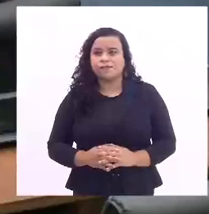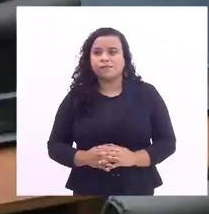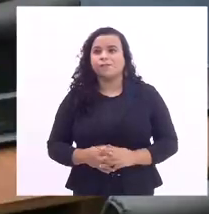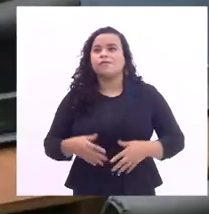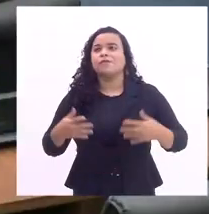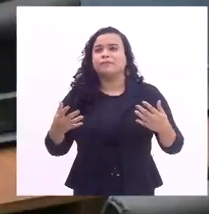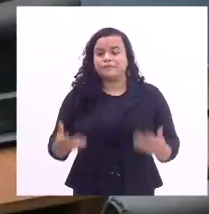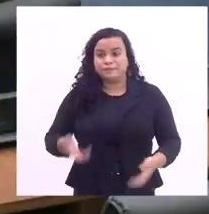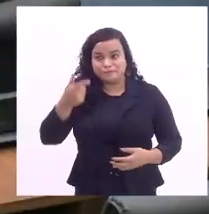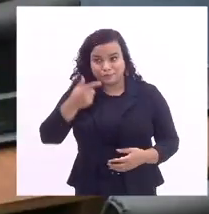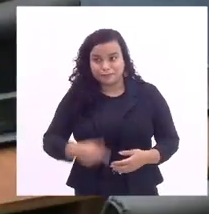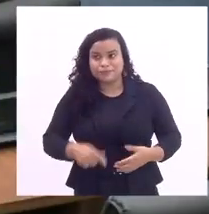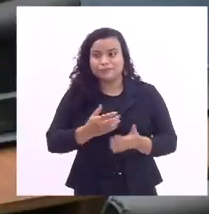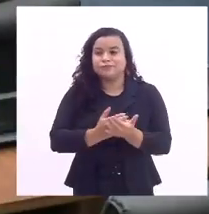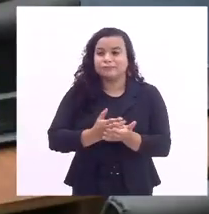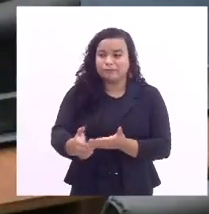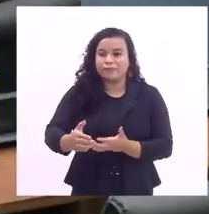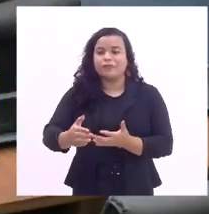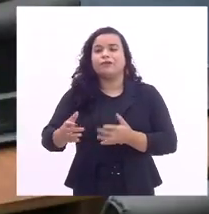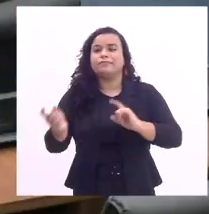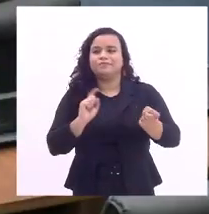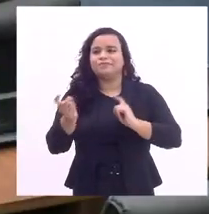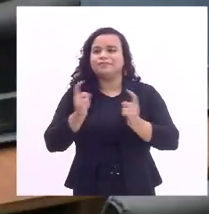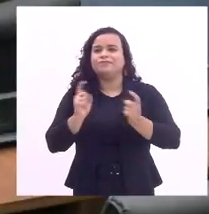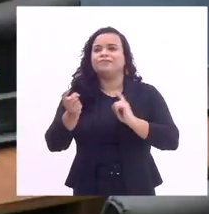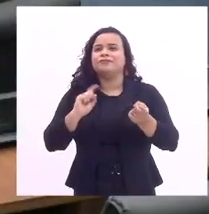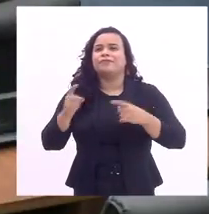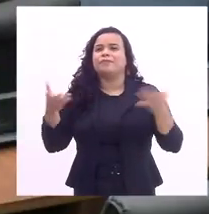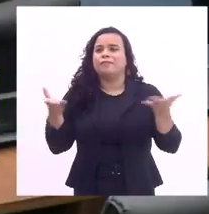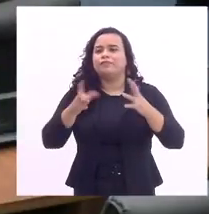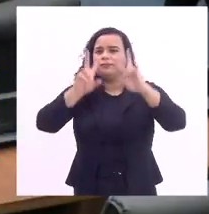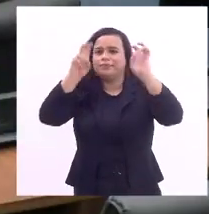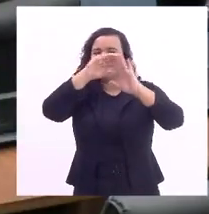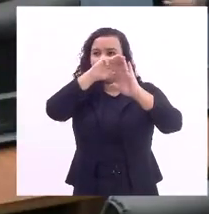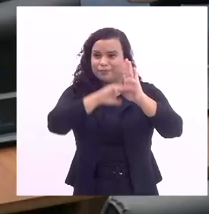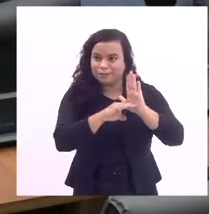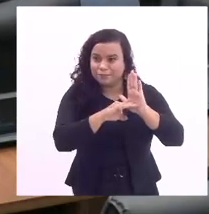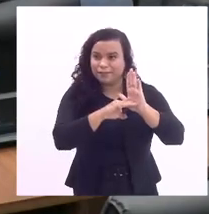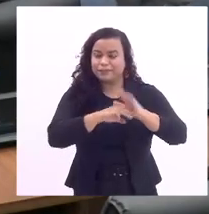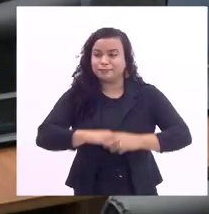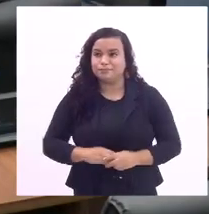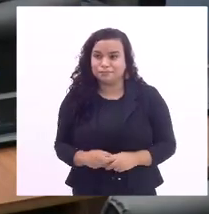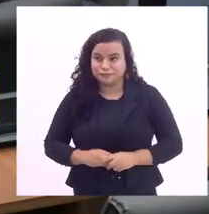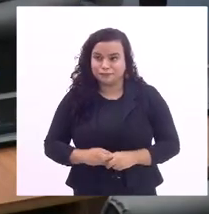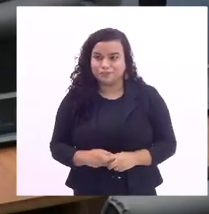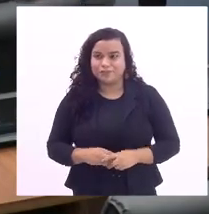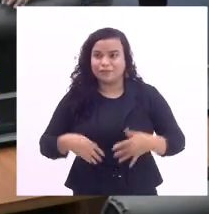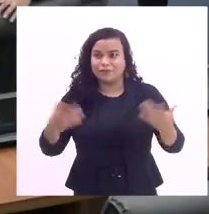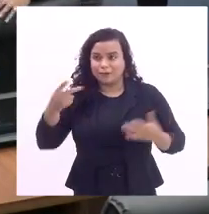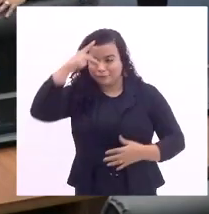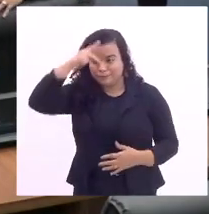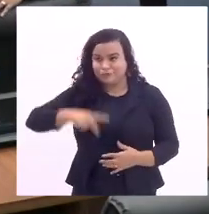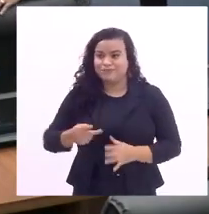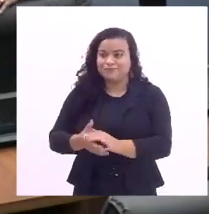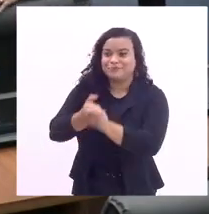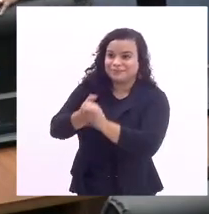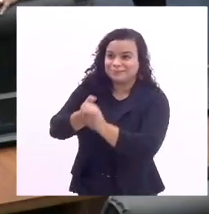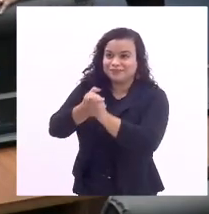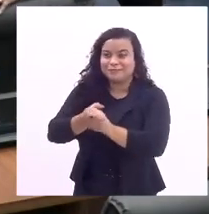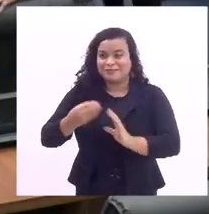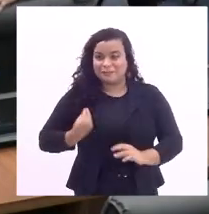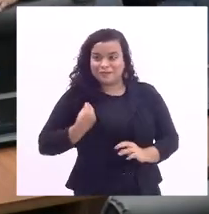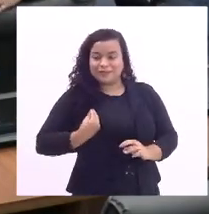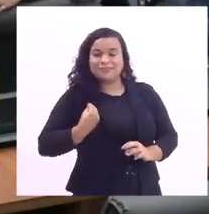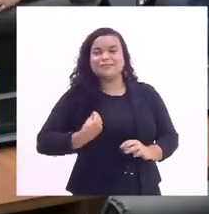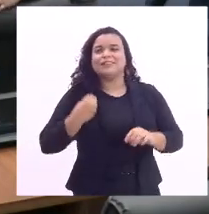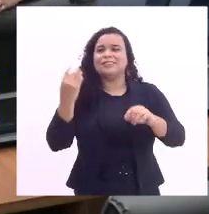Está reaberta a sessão. Passa-se a ordem do dia. Presidência, saúda aqui a presença do Dr.